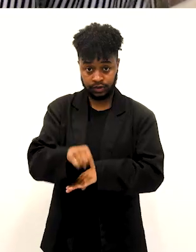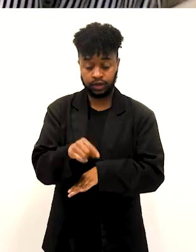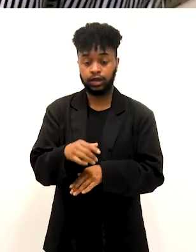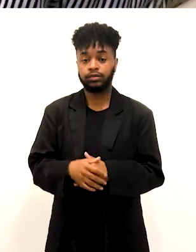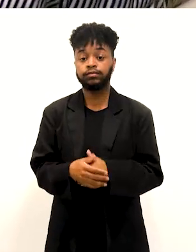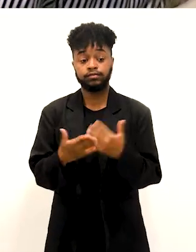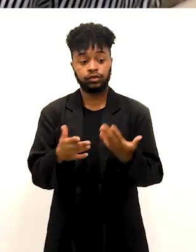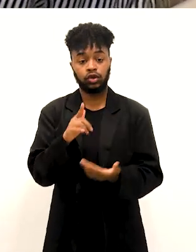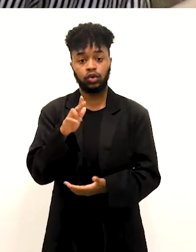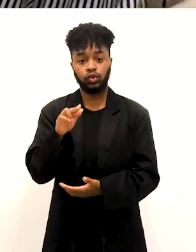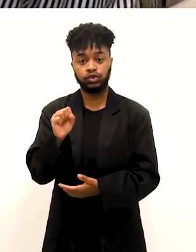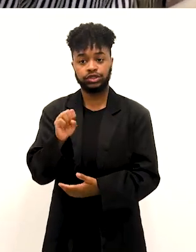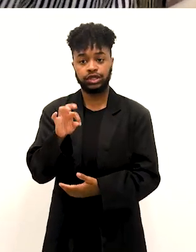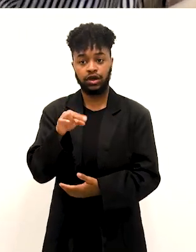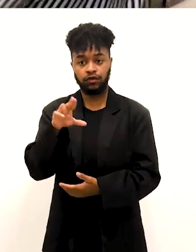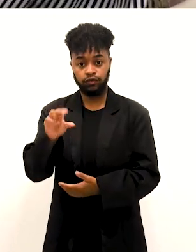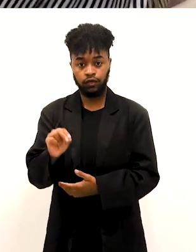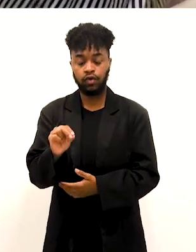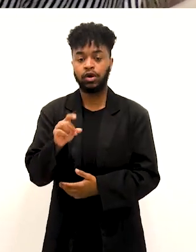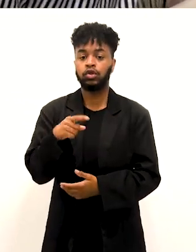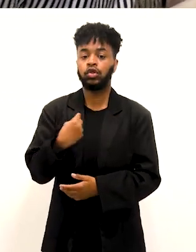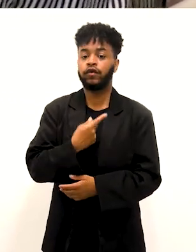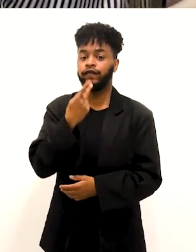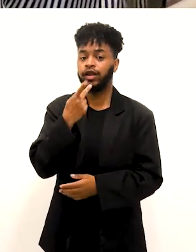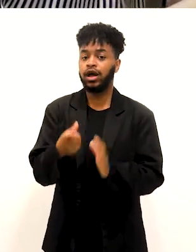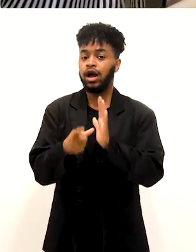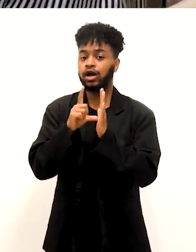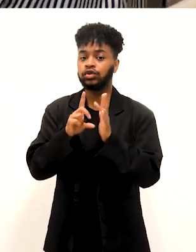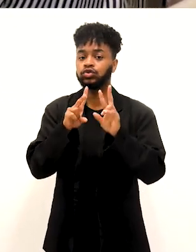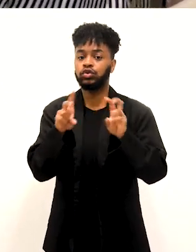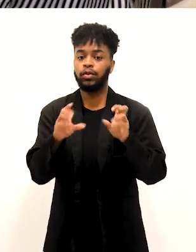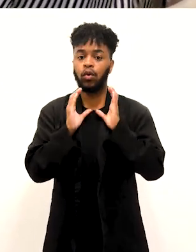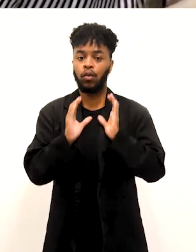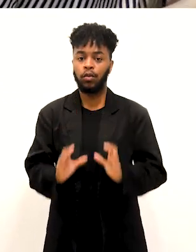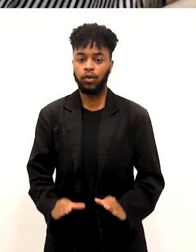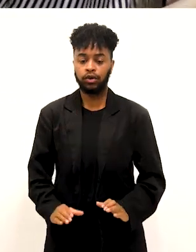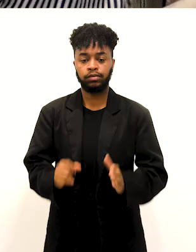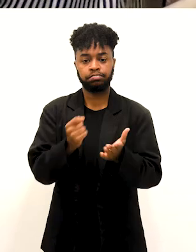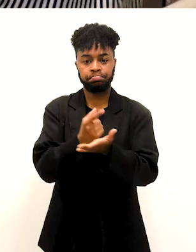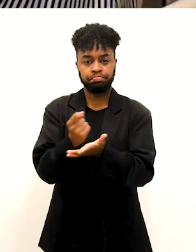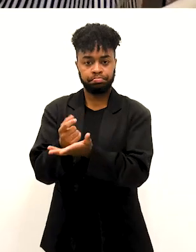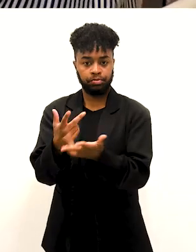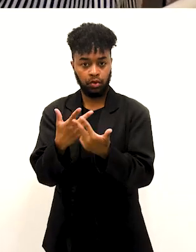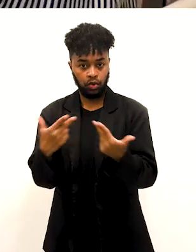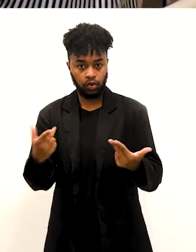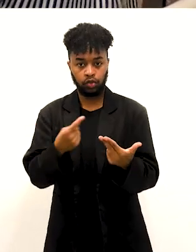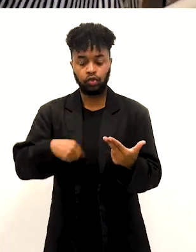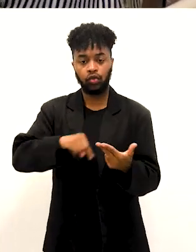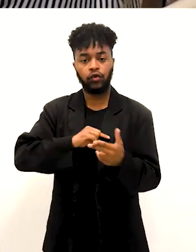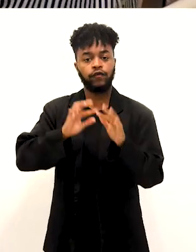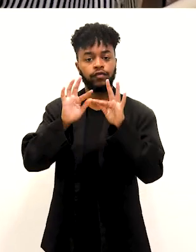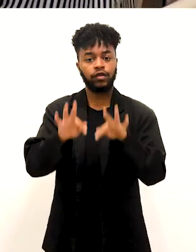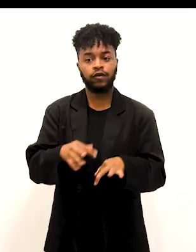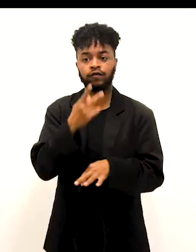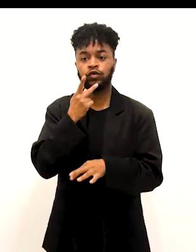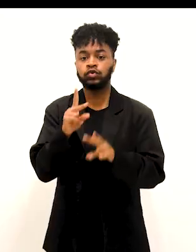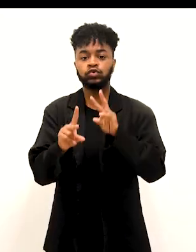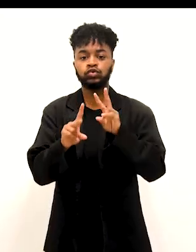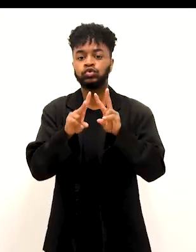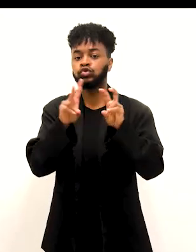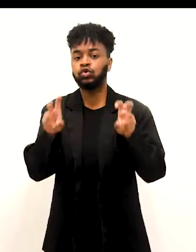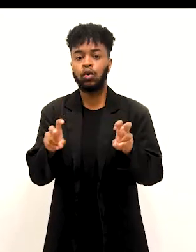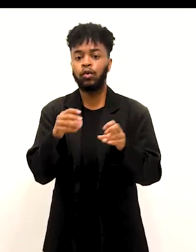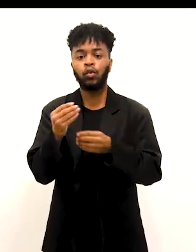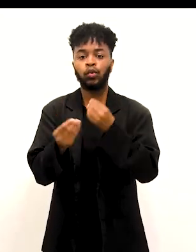anterior a gente estava falando aí desse comportamento de consumo e a gente terminou o bloco falando do impacto